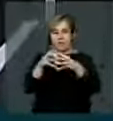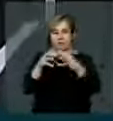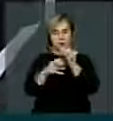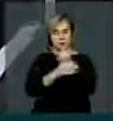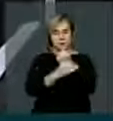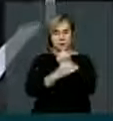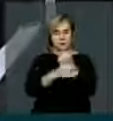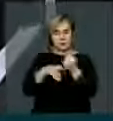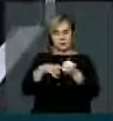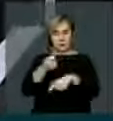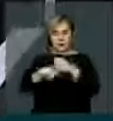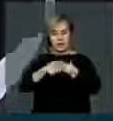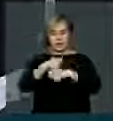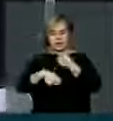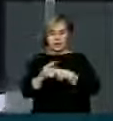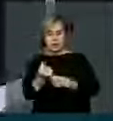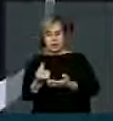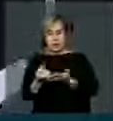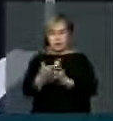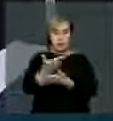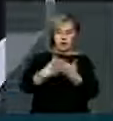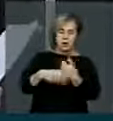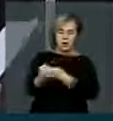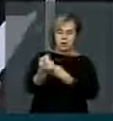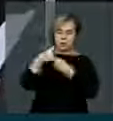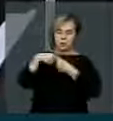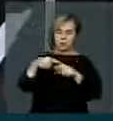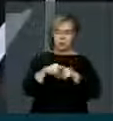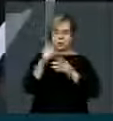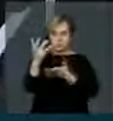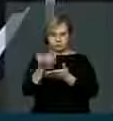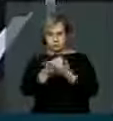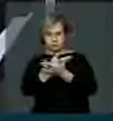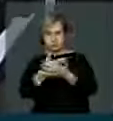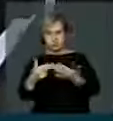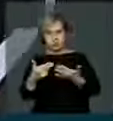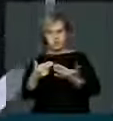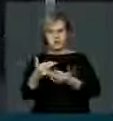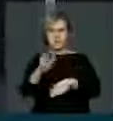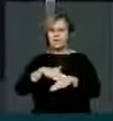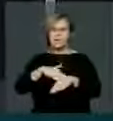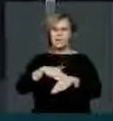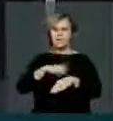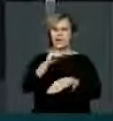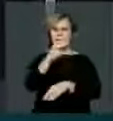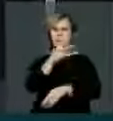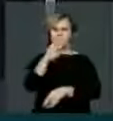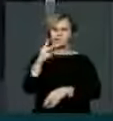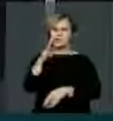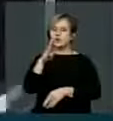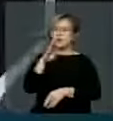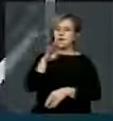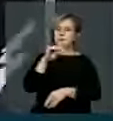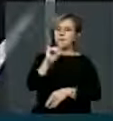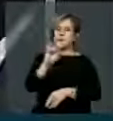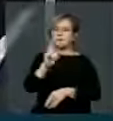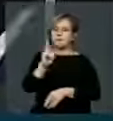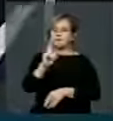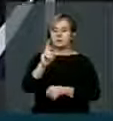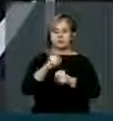movimentos com a movimenta com indenizações benefícios e Resgate quando tinha superior a 22 bilhões de